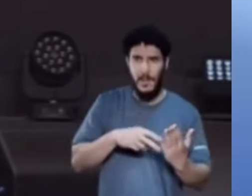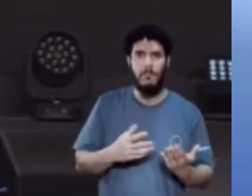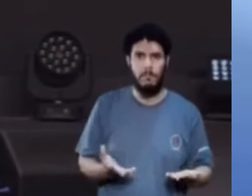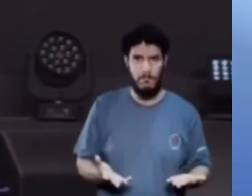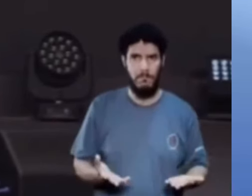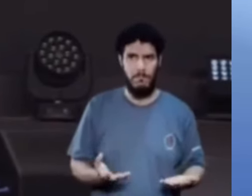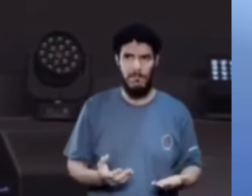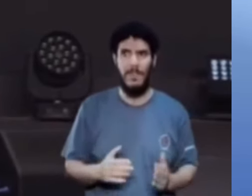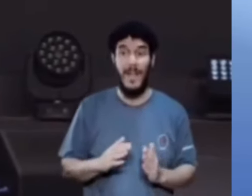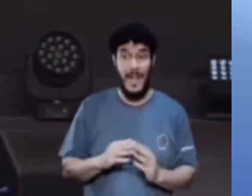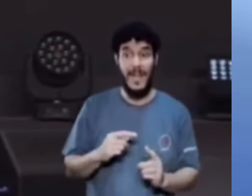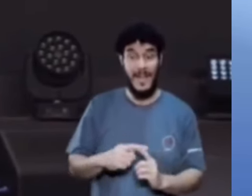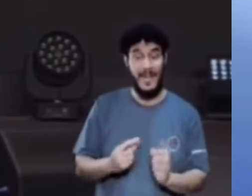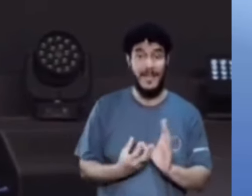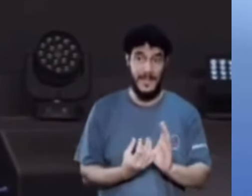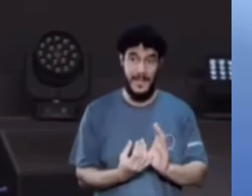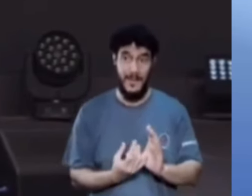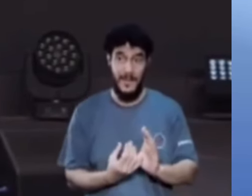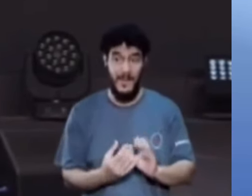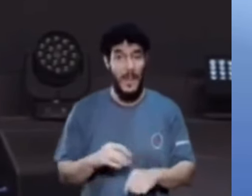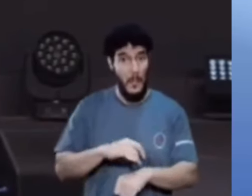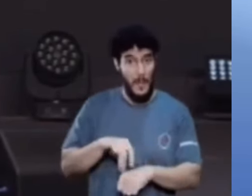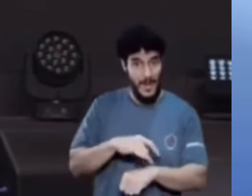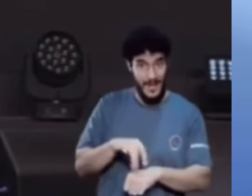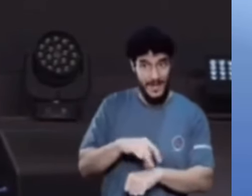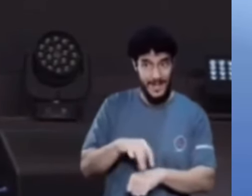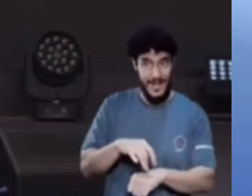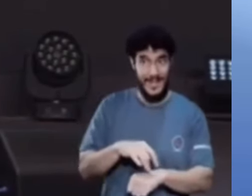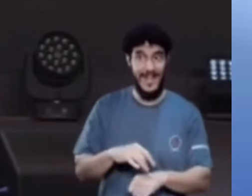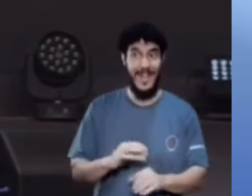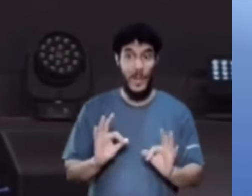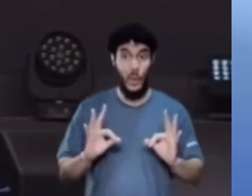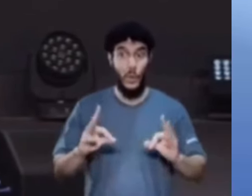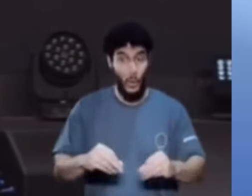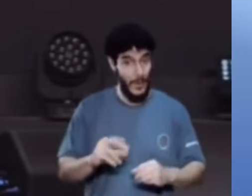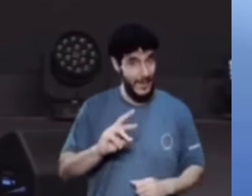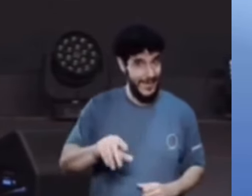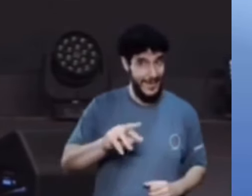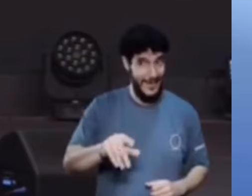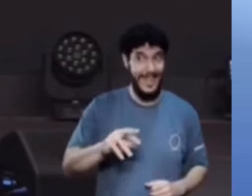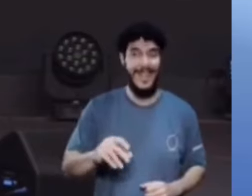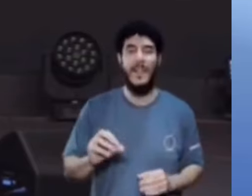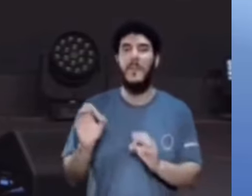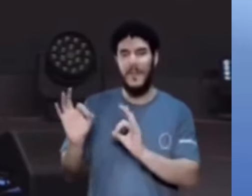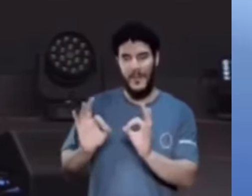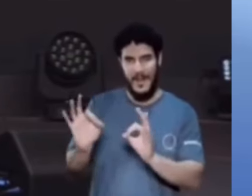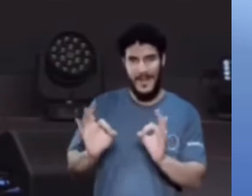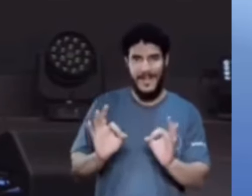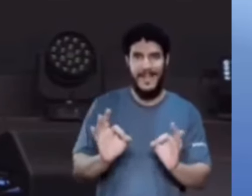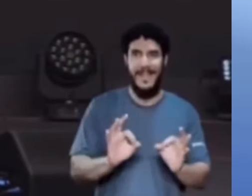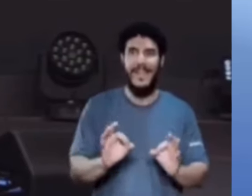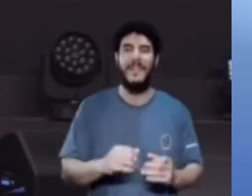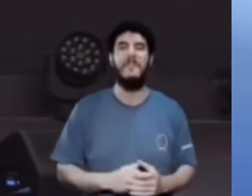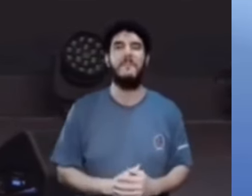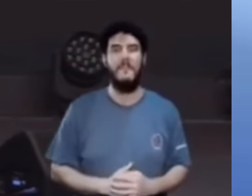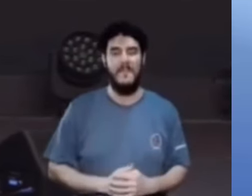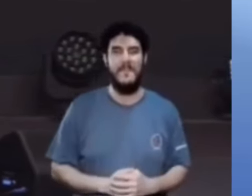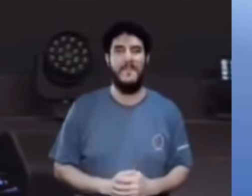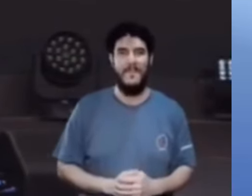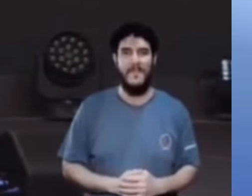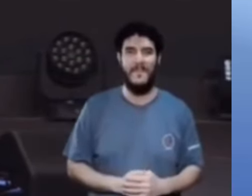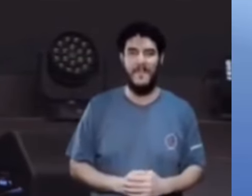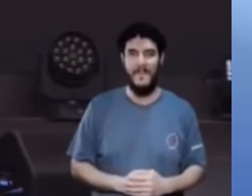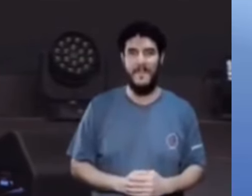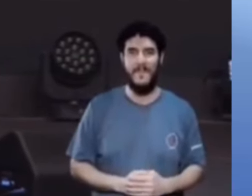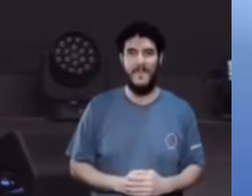toda preta, então, rebaixamento. Aí muda a história, já é outro nível. Tudo que a